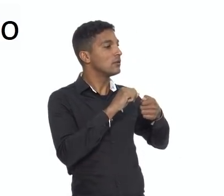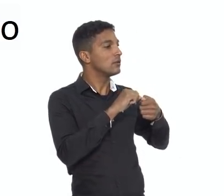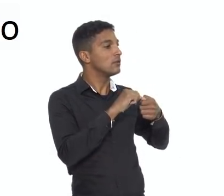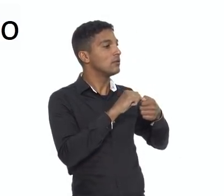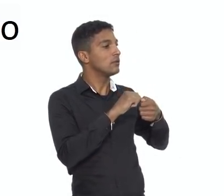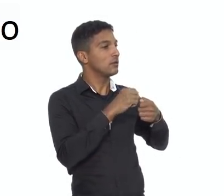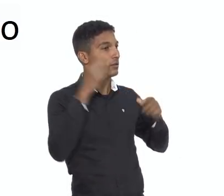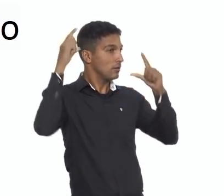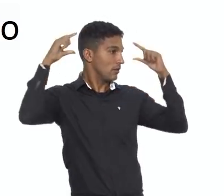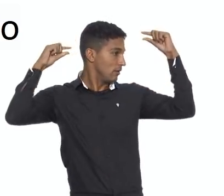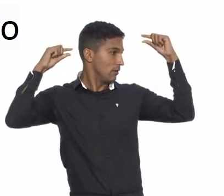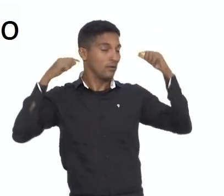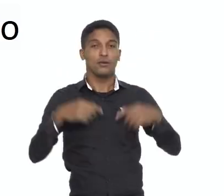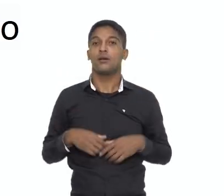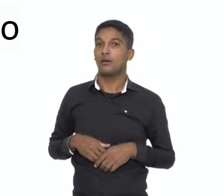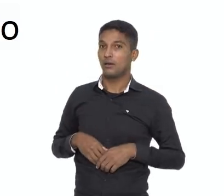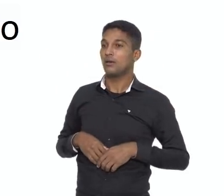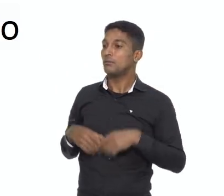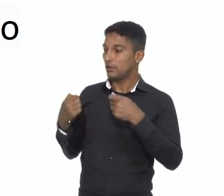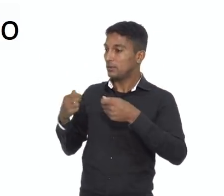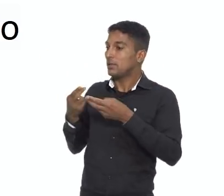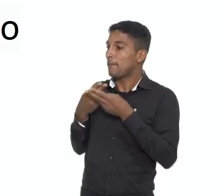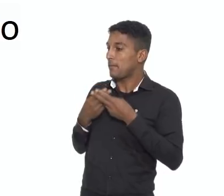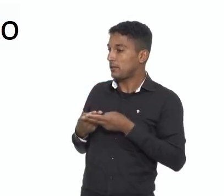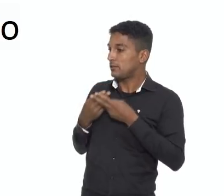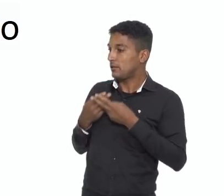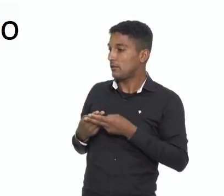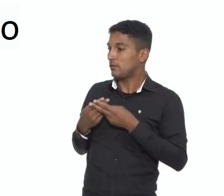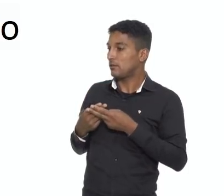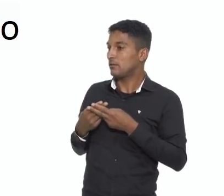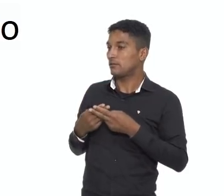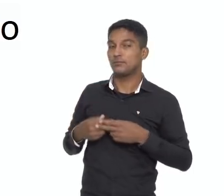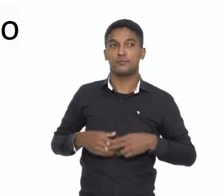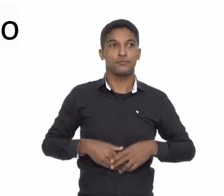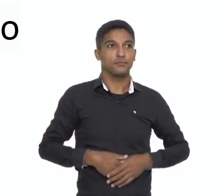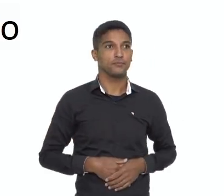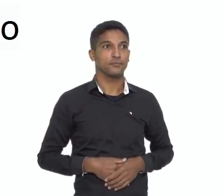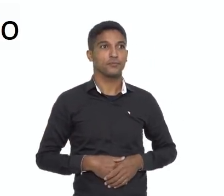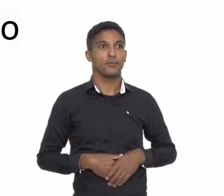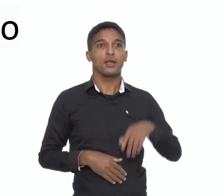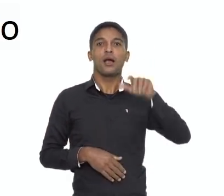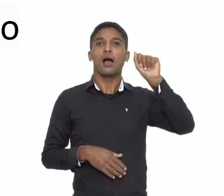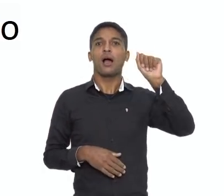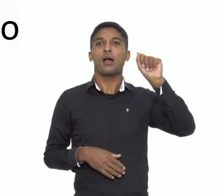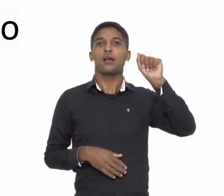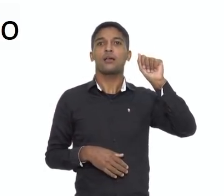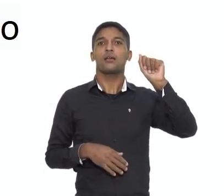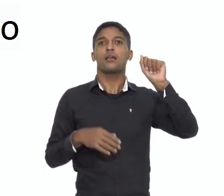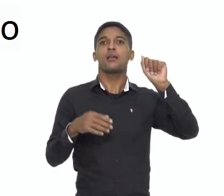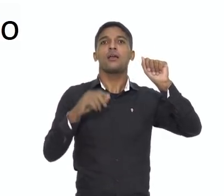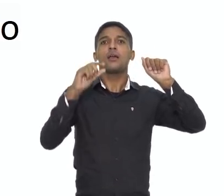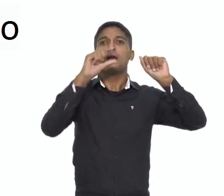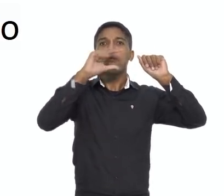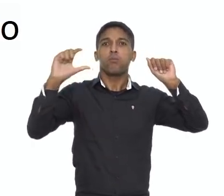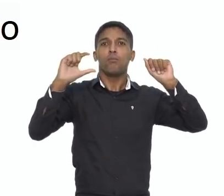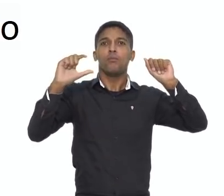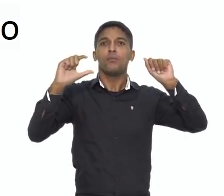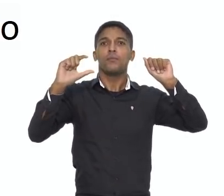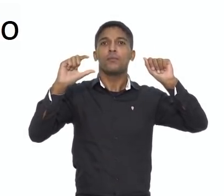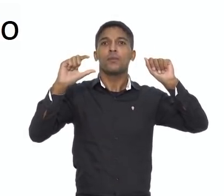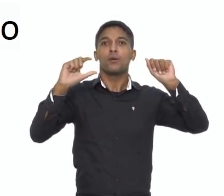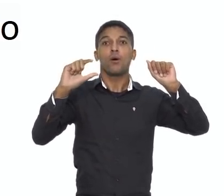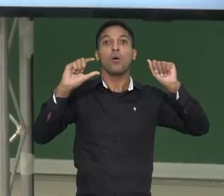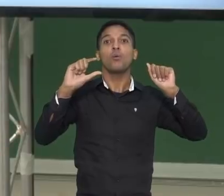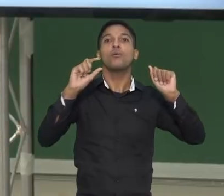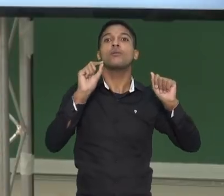raposa. A. Que recursos são utilizados para marcar quem fala? Então,